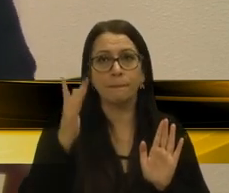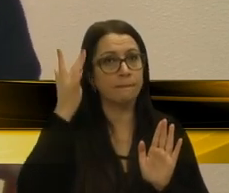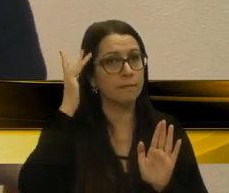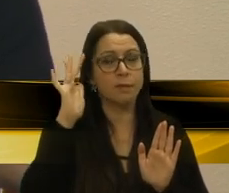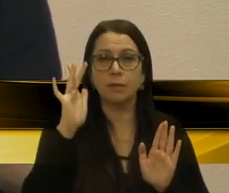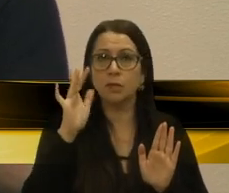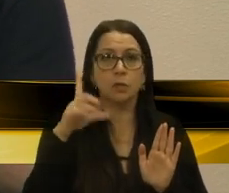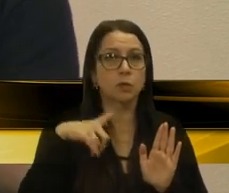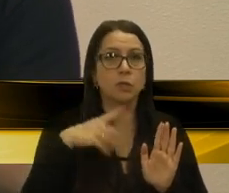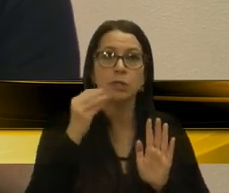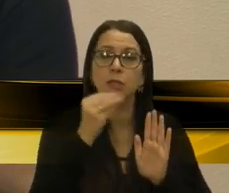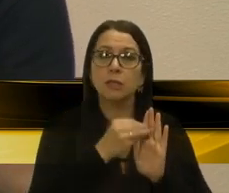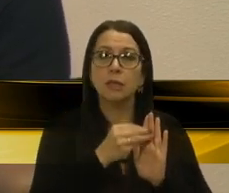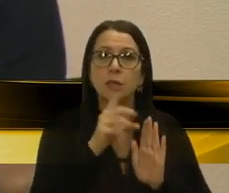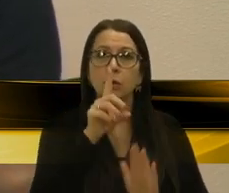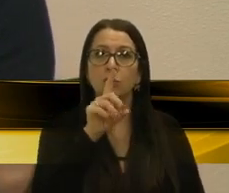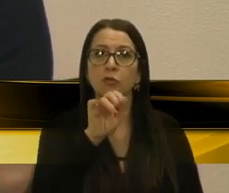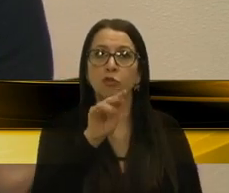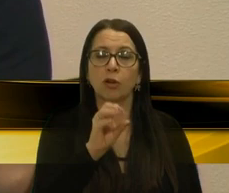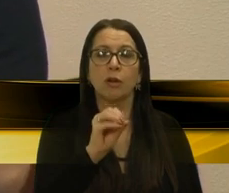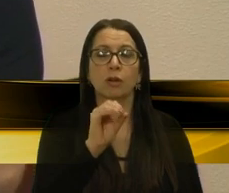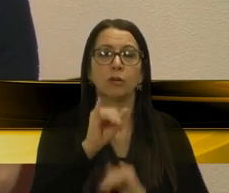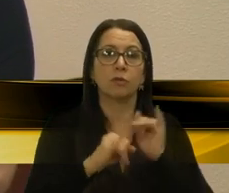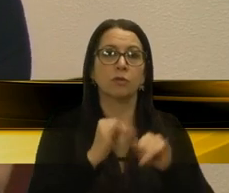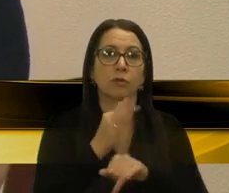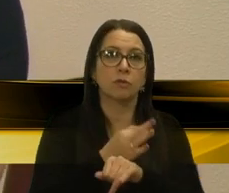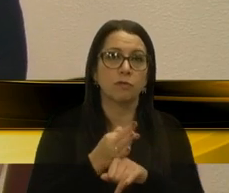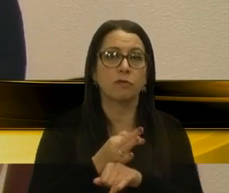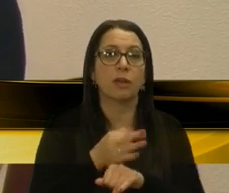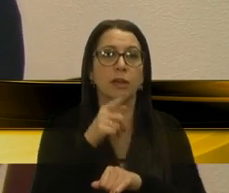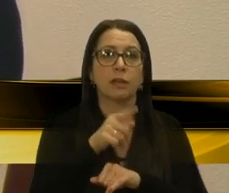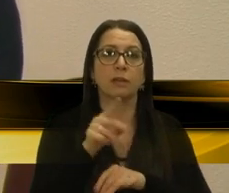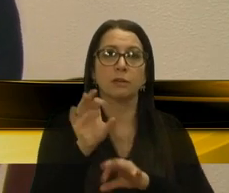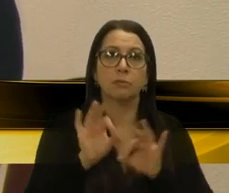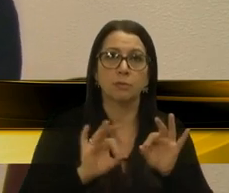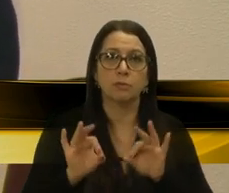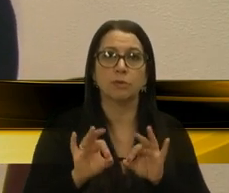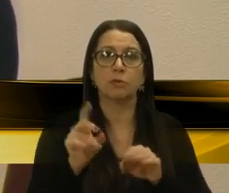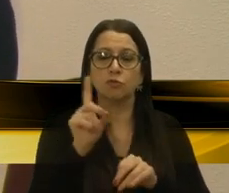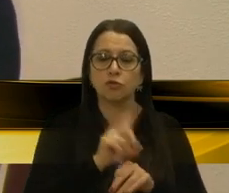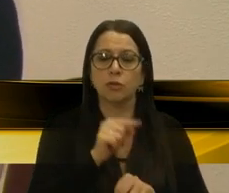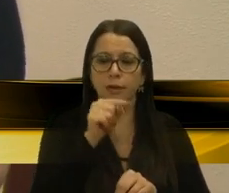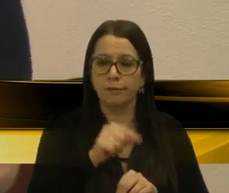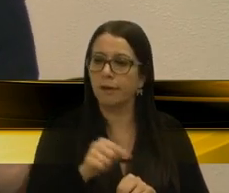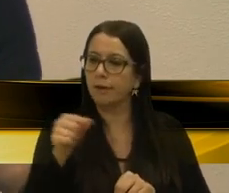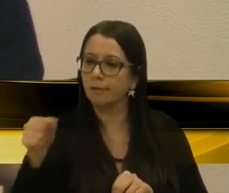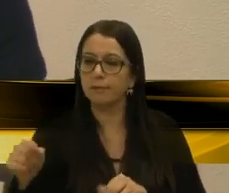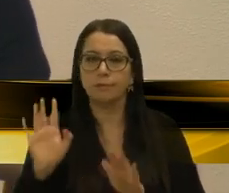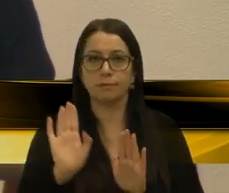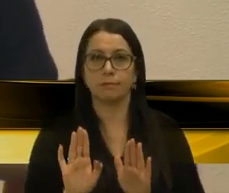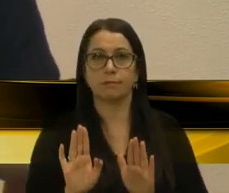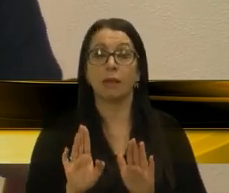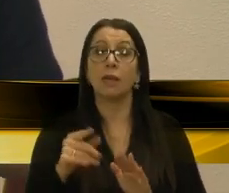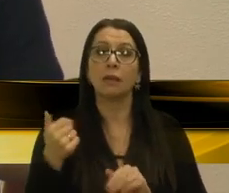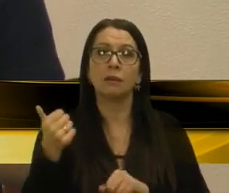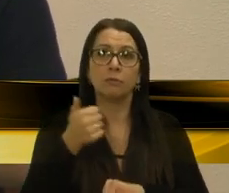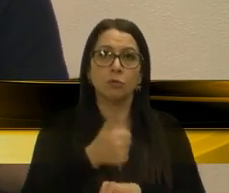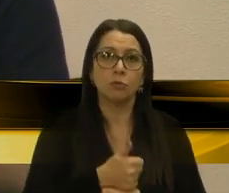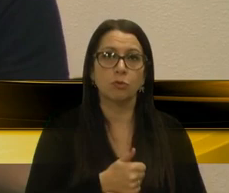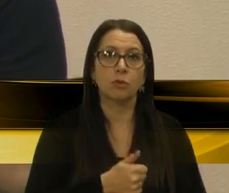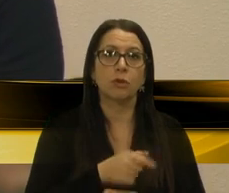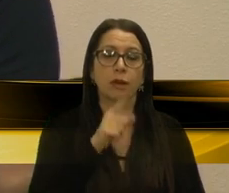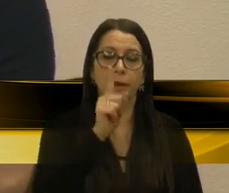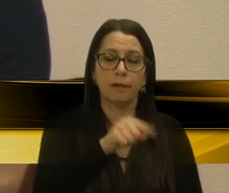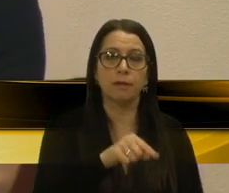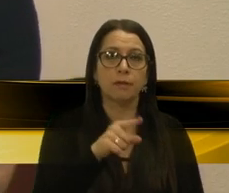se isso constará no Diário Oficial Eletrônico, férias do secretário de Planejamento de tal dia até tal dia, e quem o substitui é